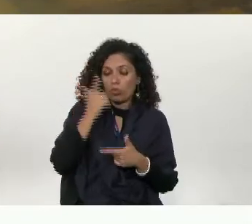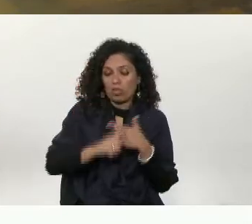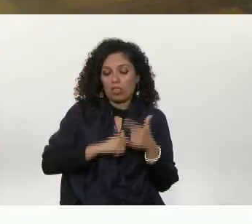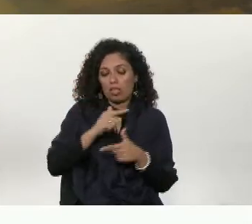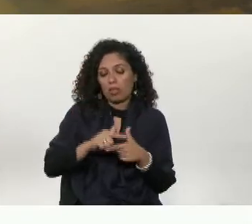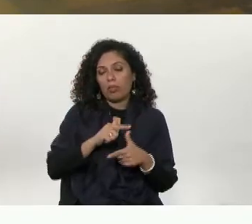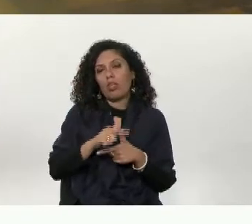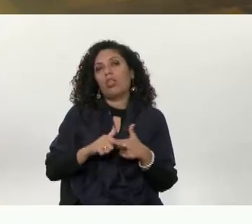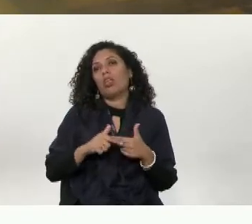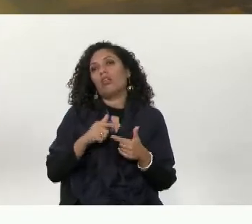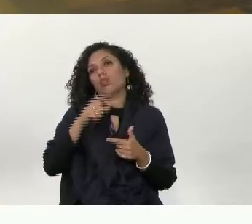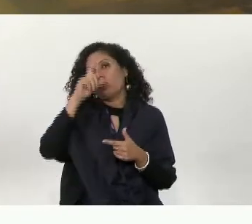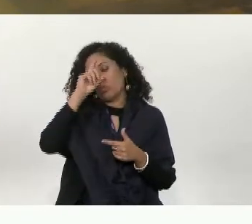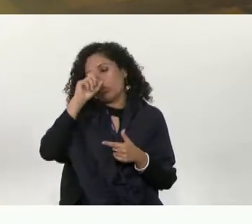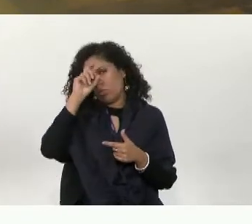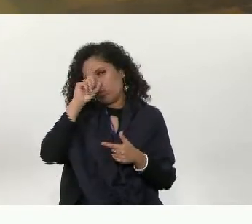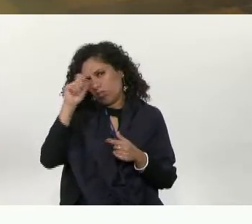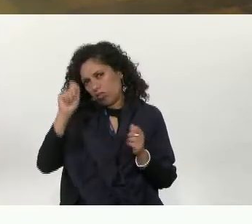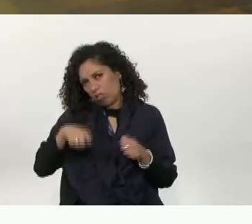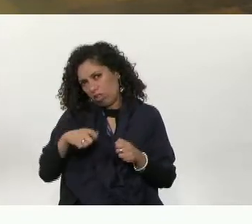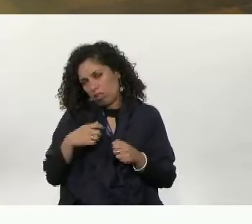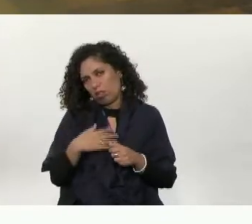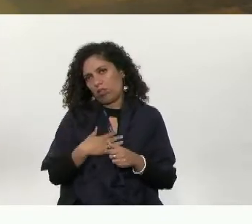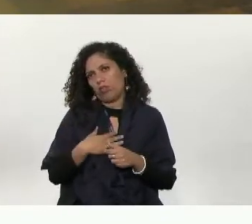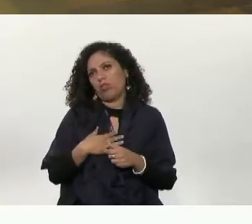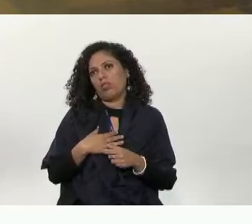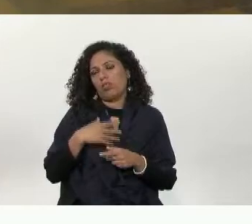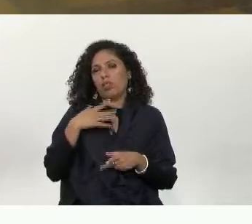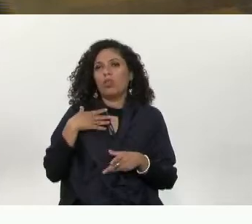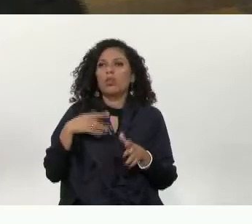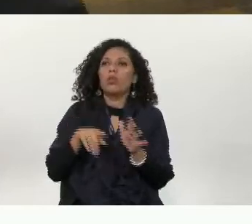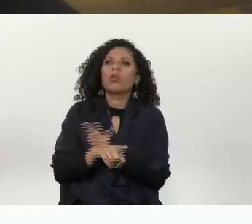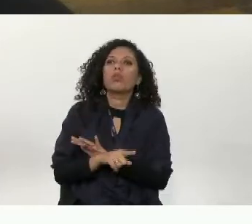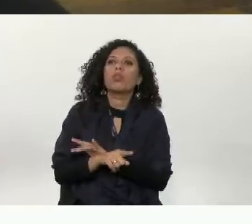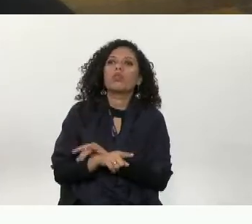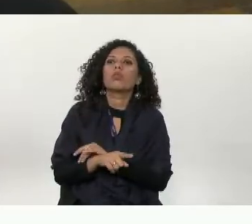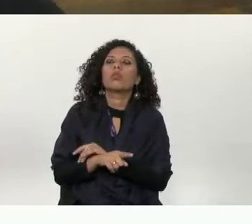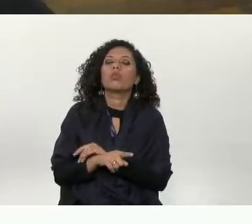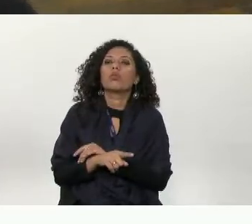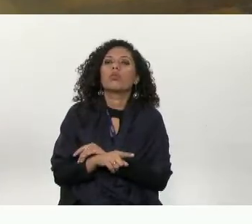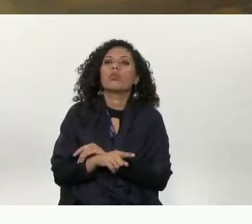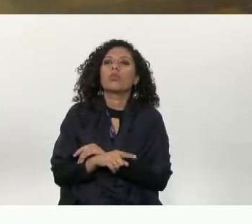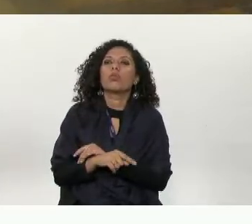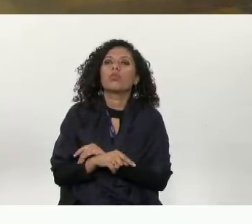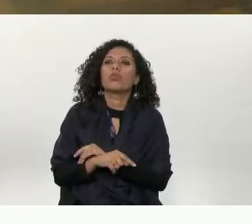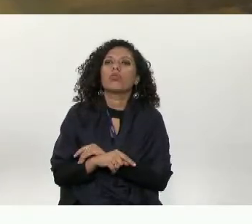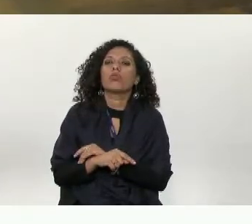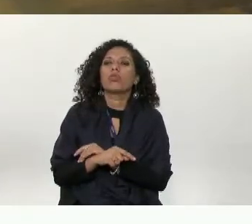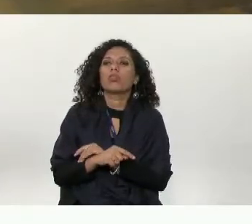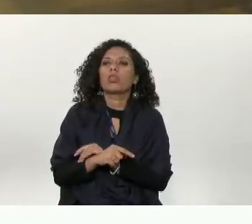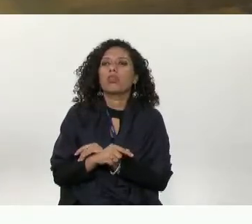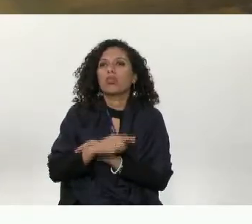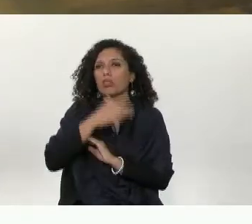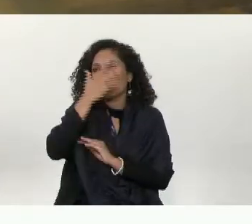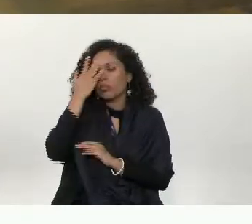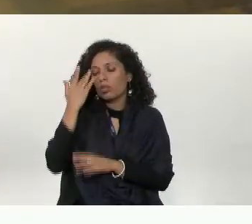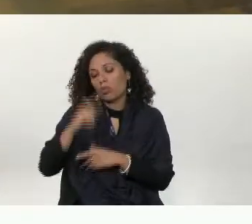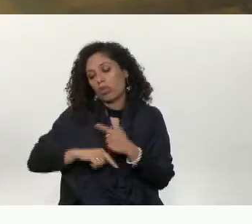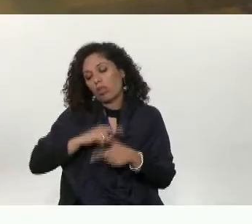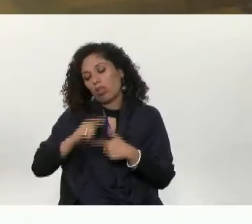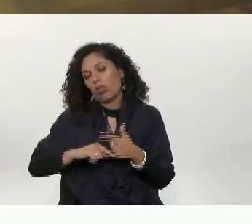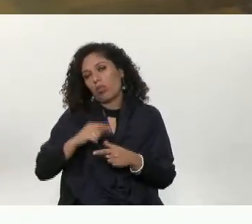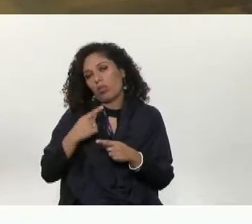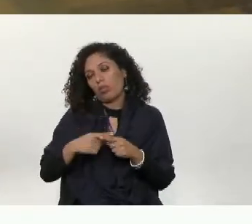senhor, porque o que eu estou perguntando é específico também em relação ao funcionário. Ele tem que ter